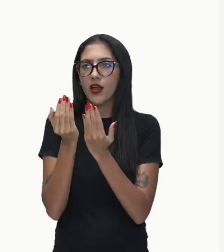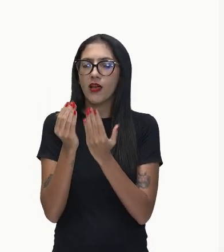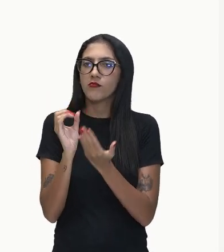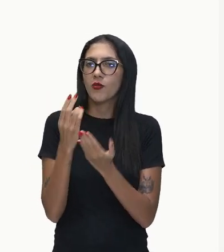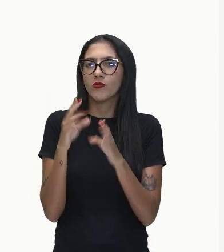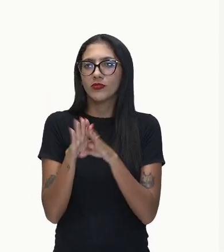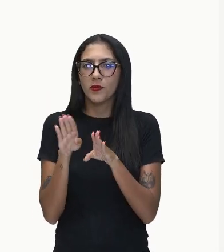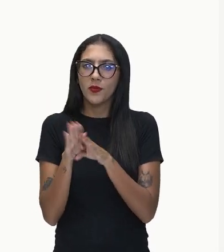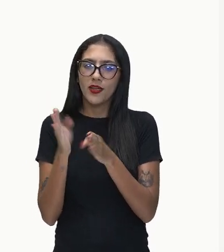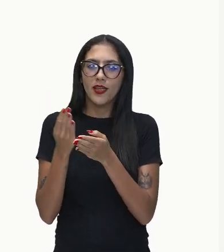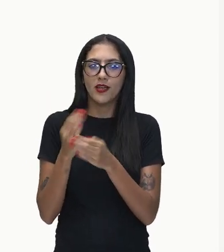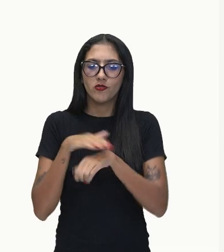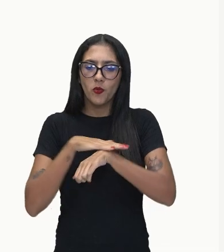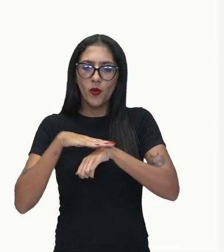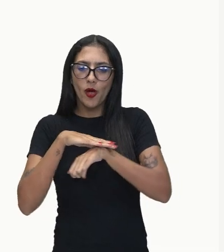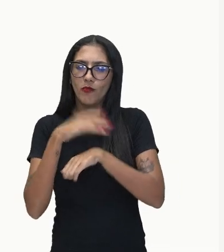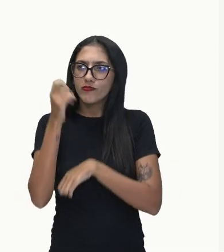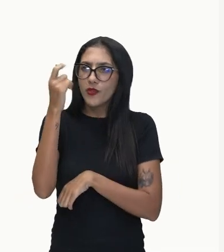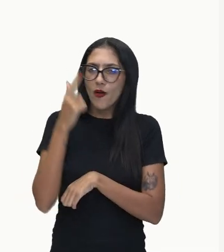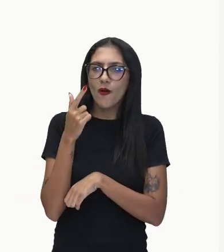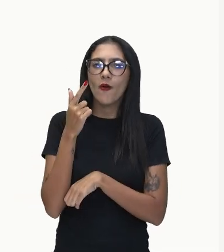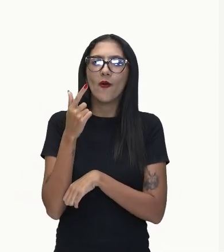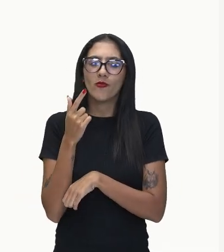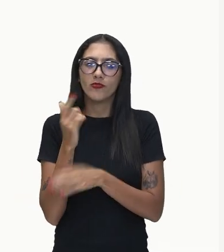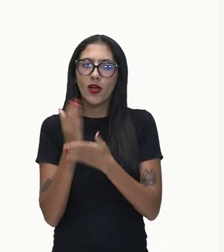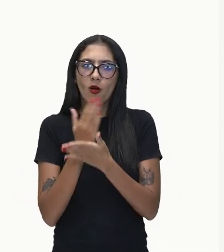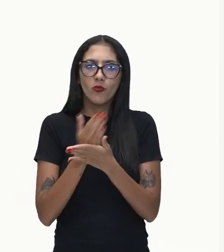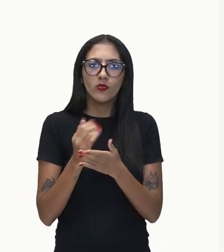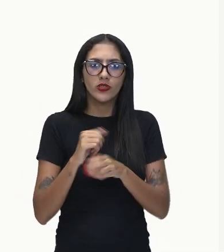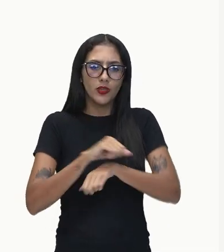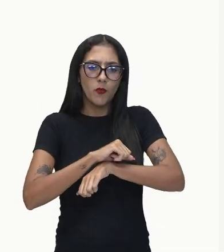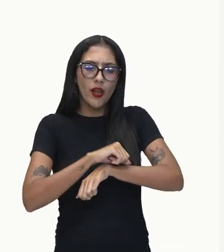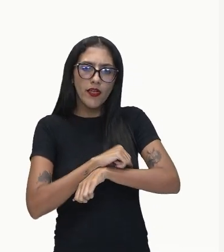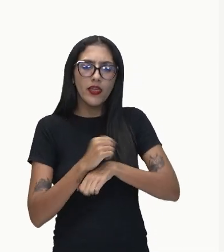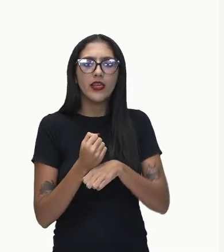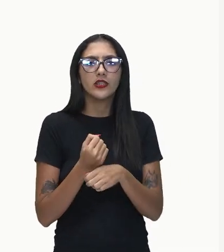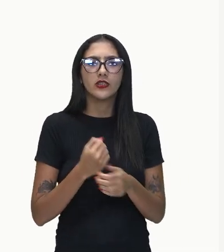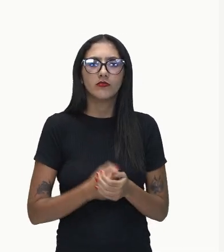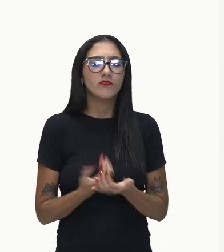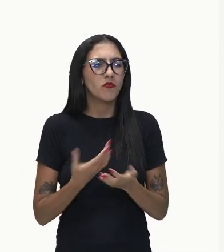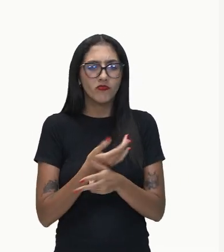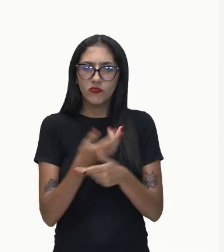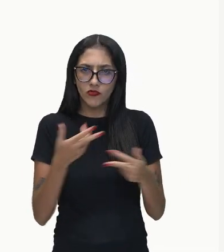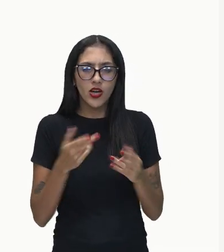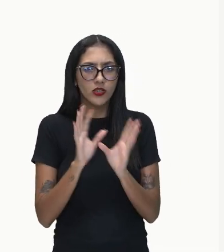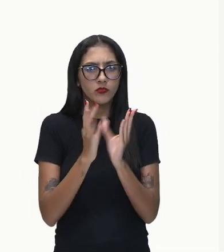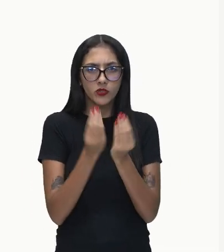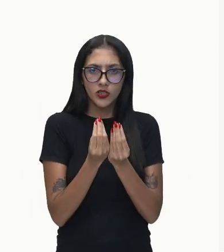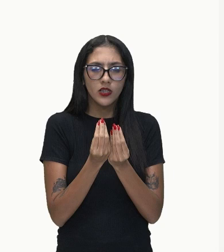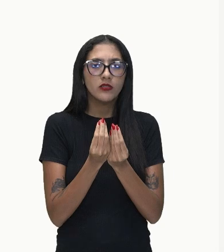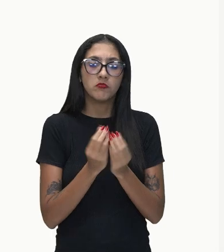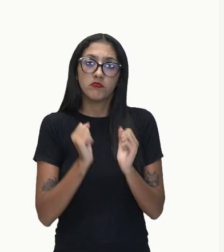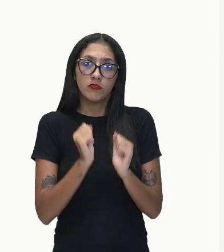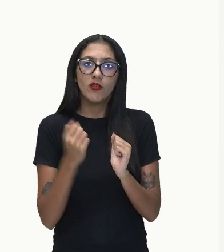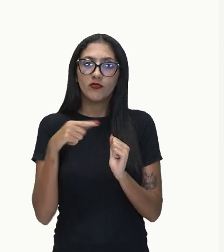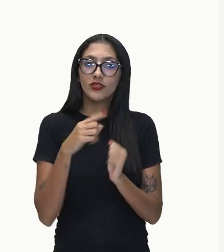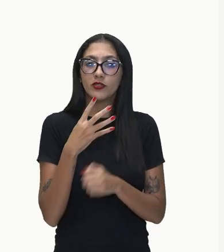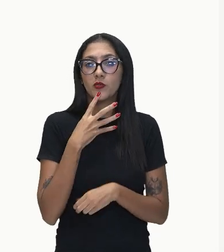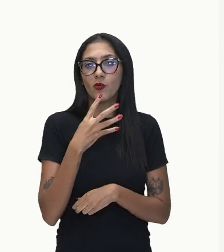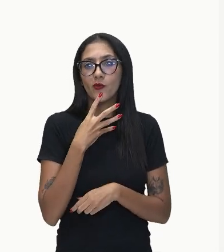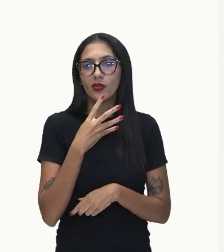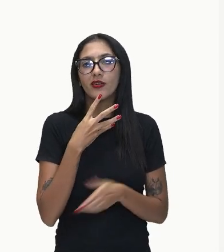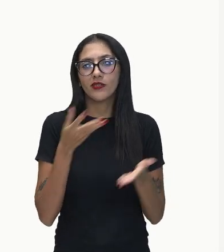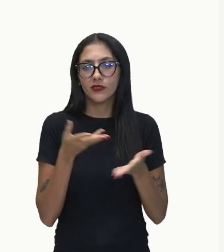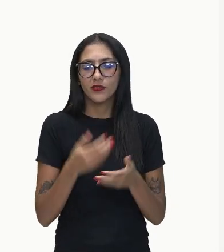protetor solar, de alguns sabonetes, shampoos, porque agora você já consegue identificar esses compostos presentes no dia a